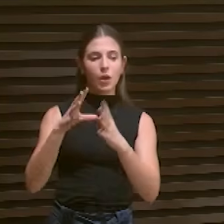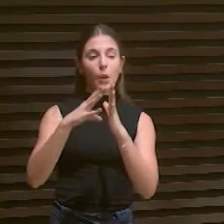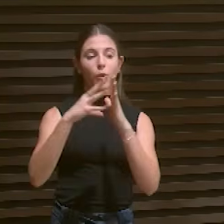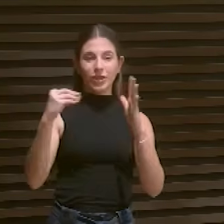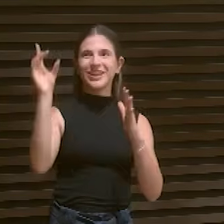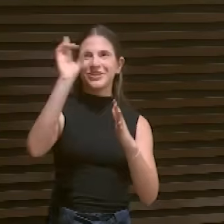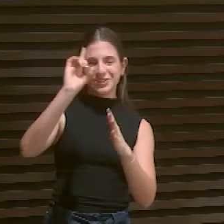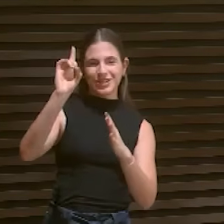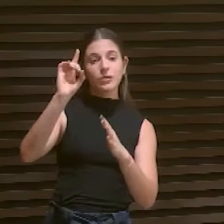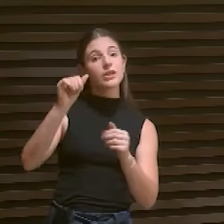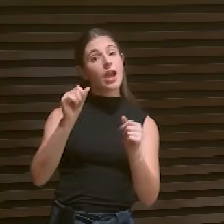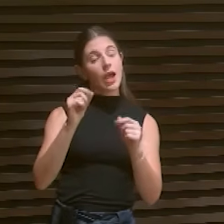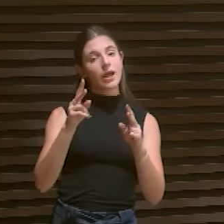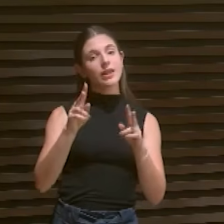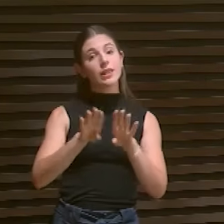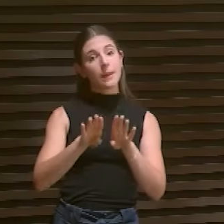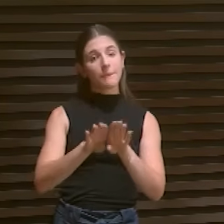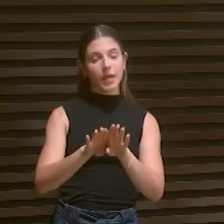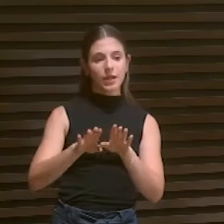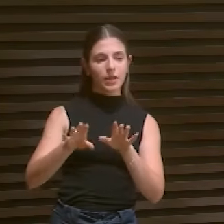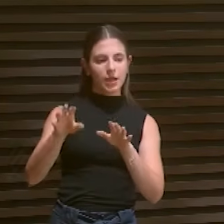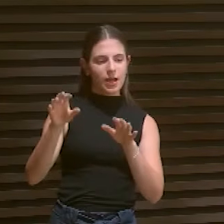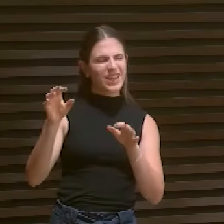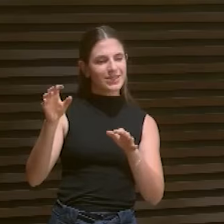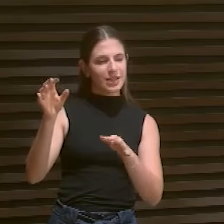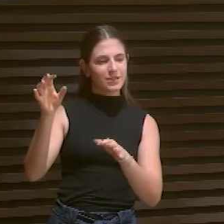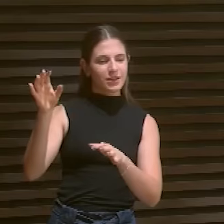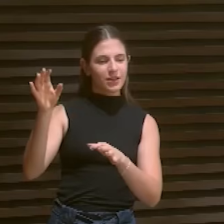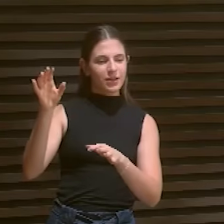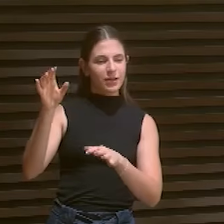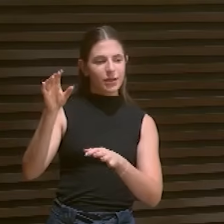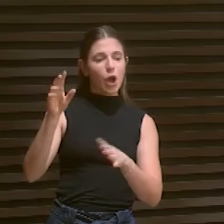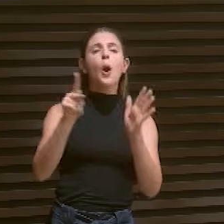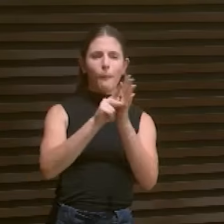de Deus. É isso que significa concupiscência da carne.